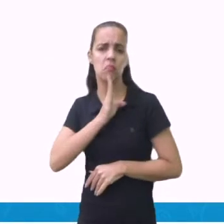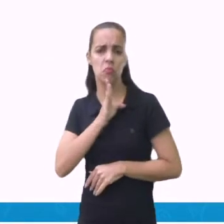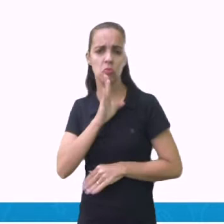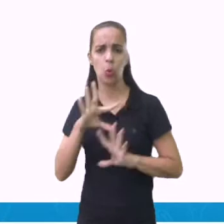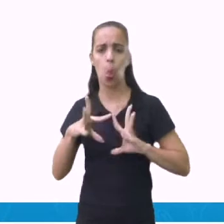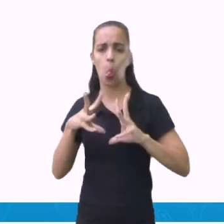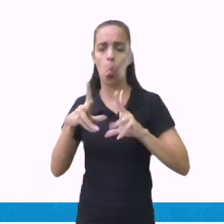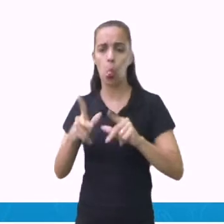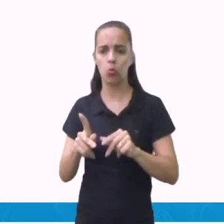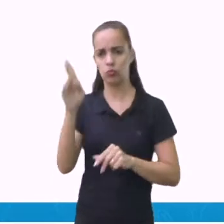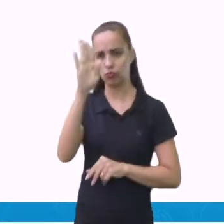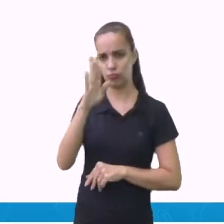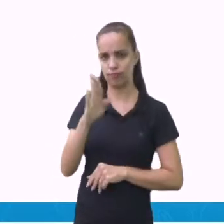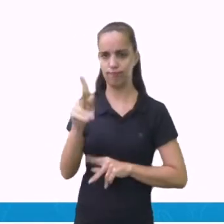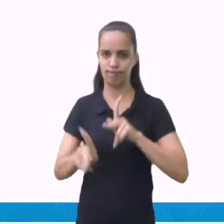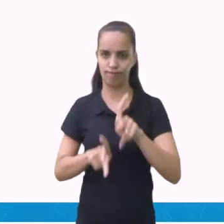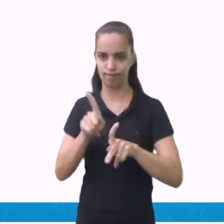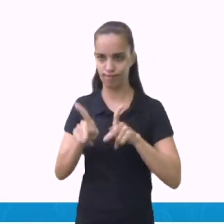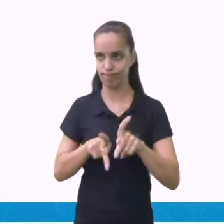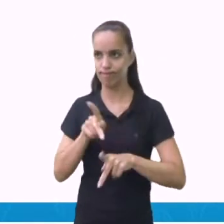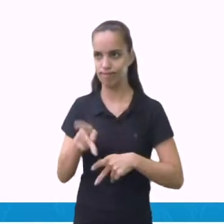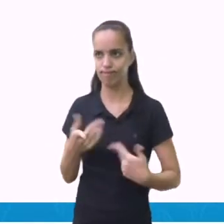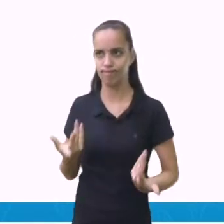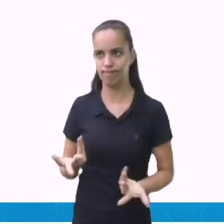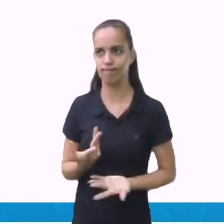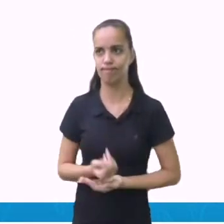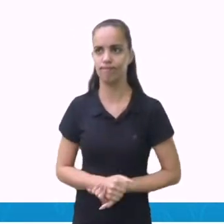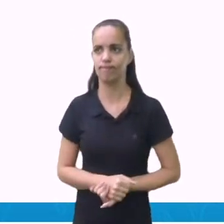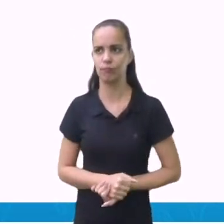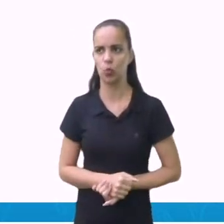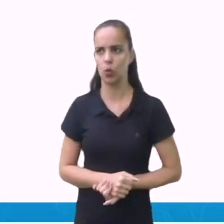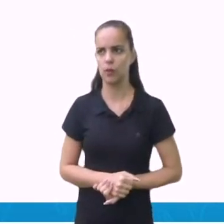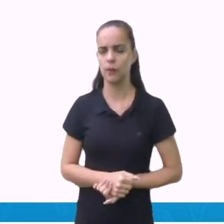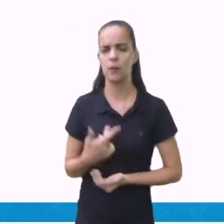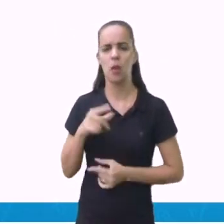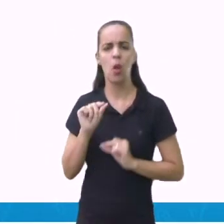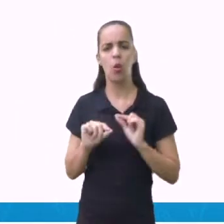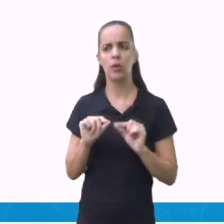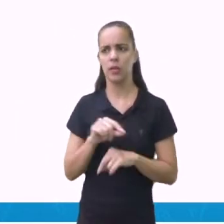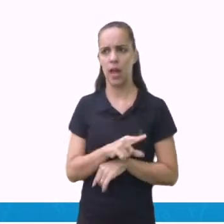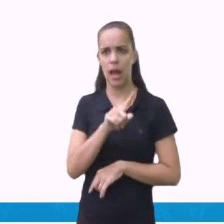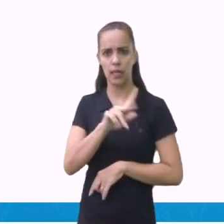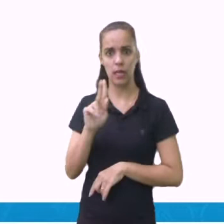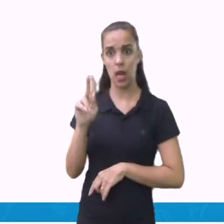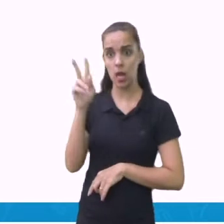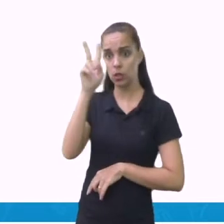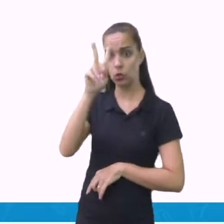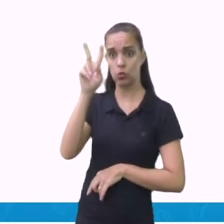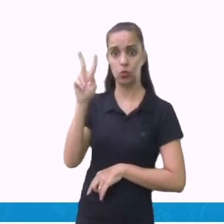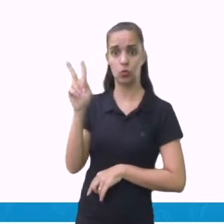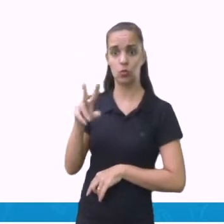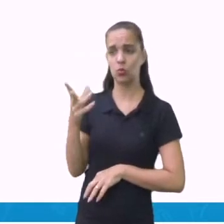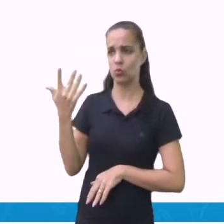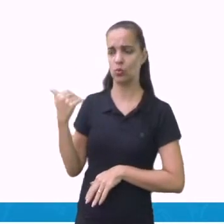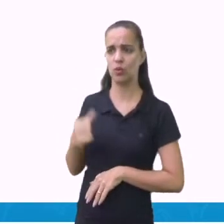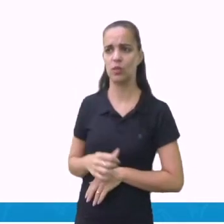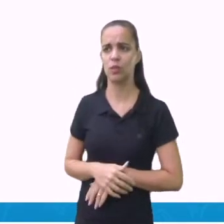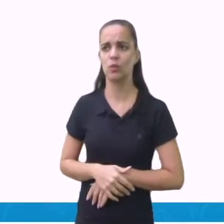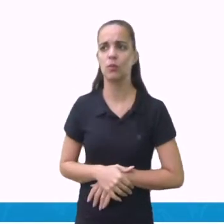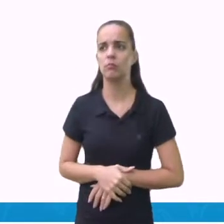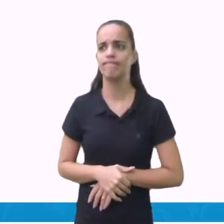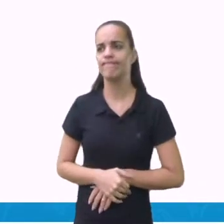acontece? Brasília, ela é hoje reconhecida como um patrimônio histórico da humanidade pela Unesco. Por quê? Porque ela